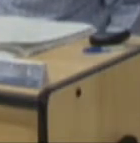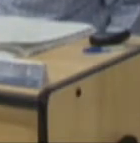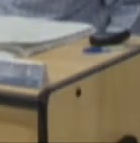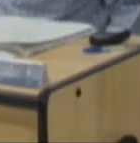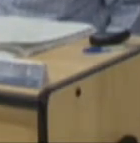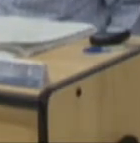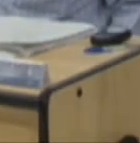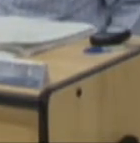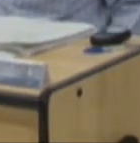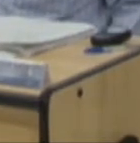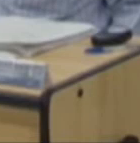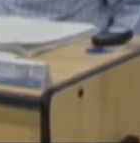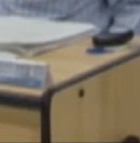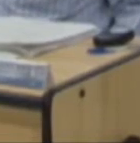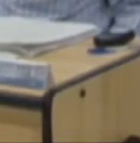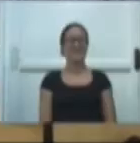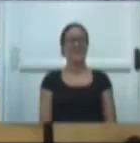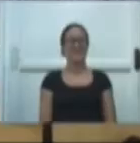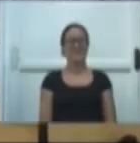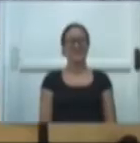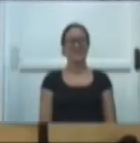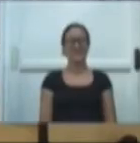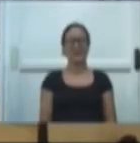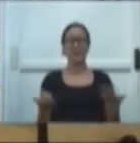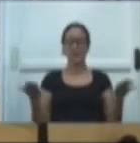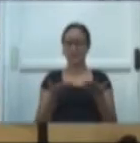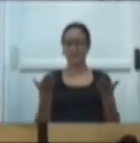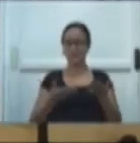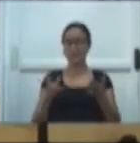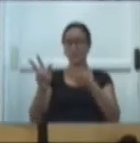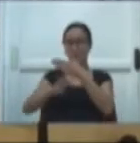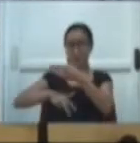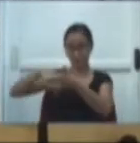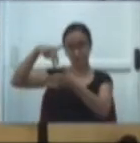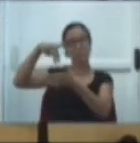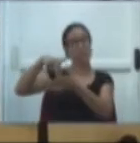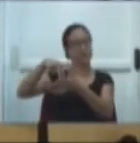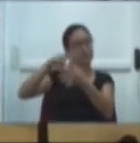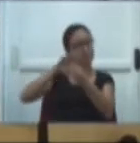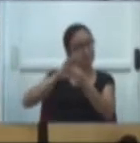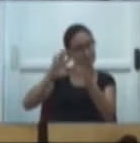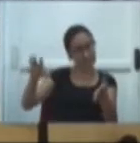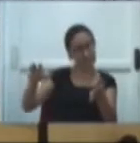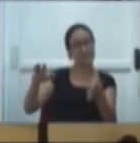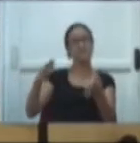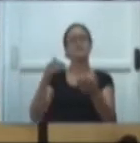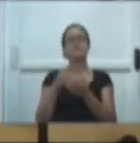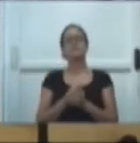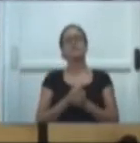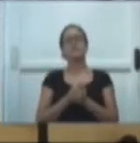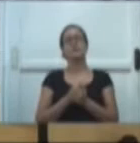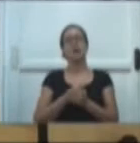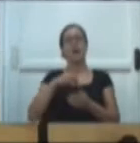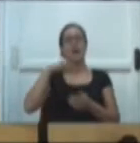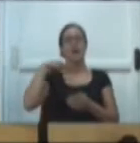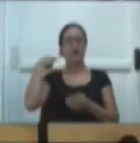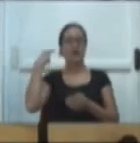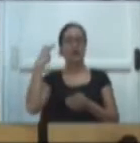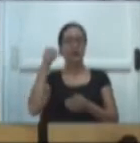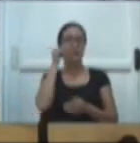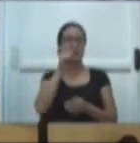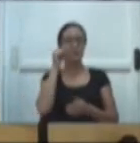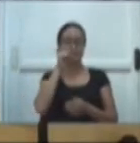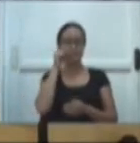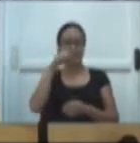nós vamos abrir o espaço para que a presidente do Sindicel, Eunice Lopes, faça um comentário de 5 minutos